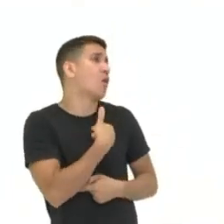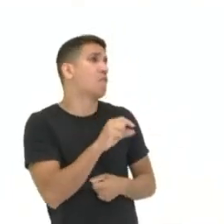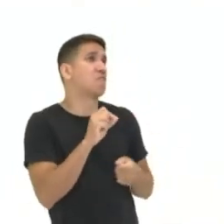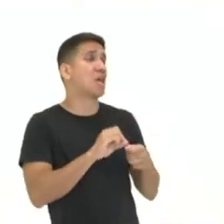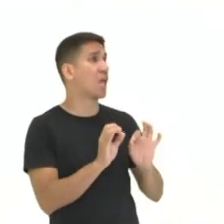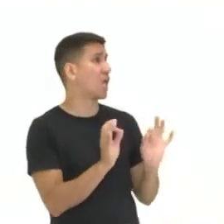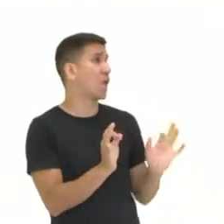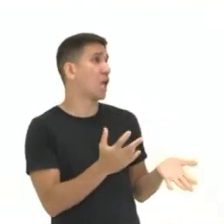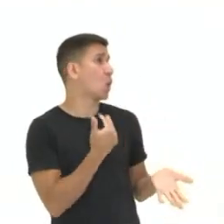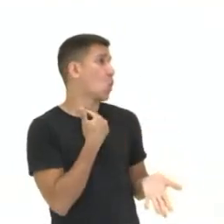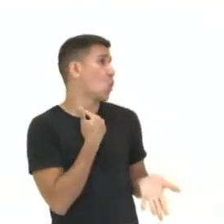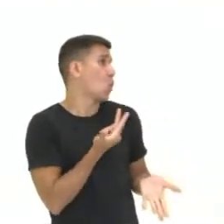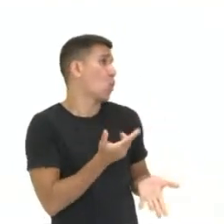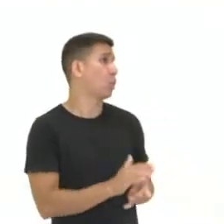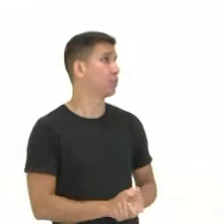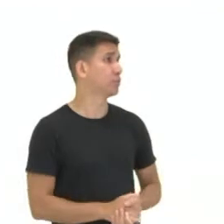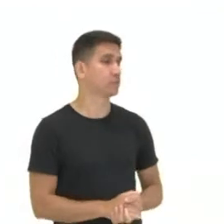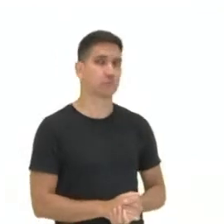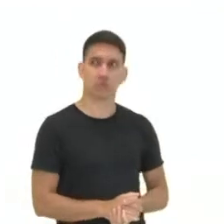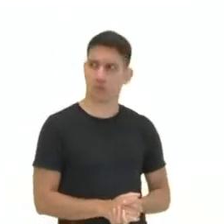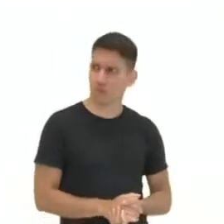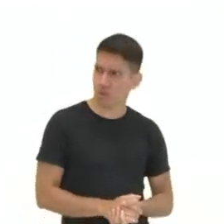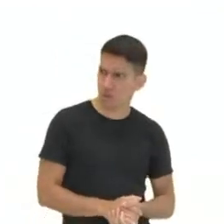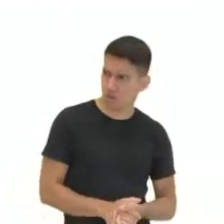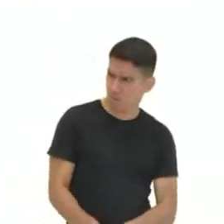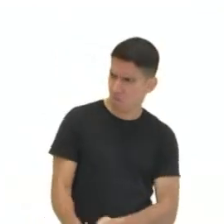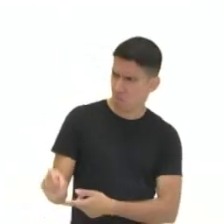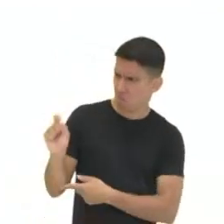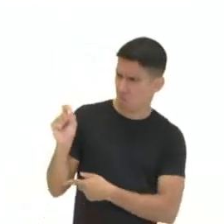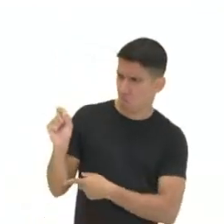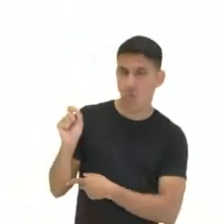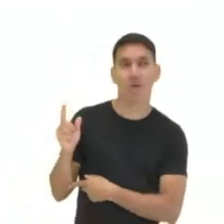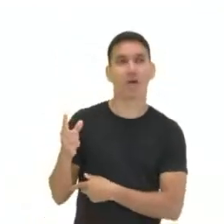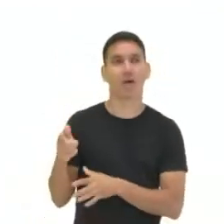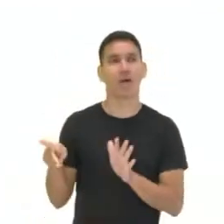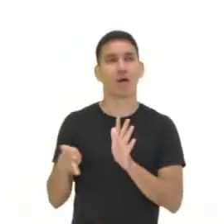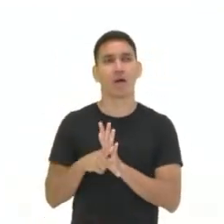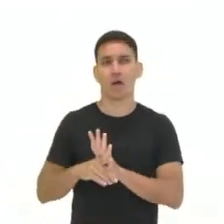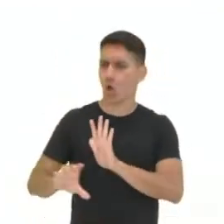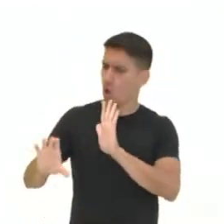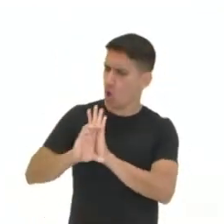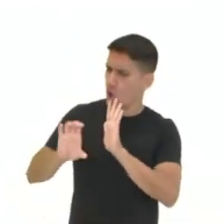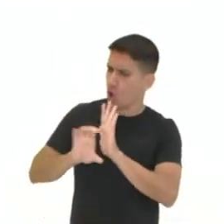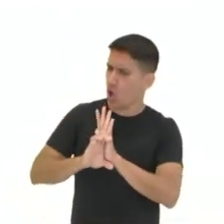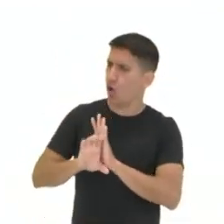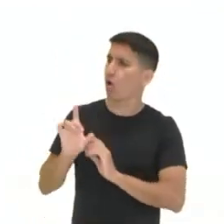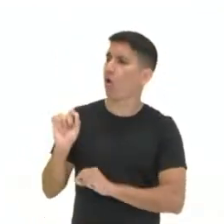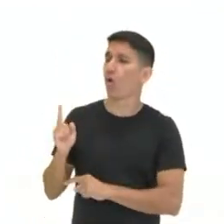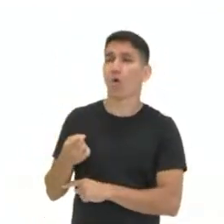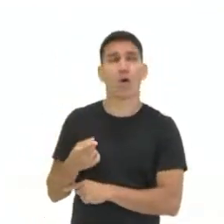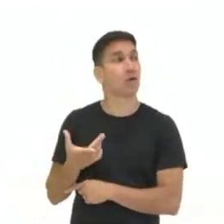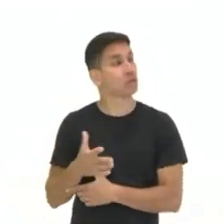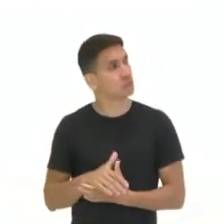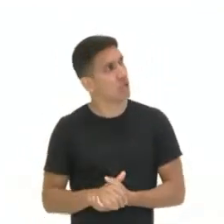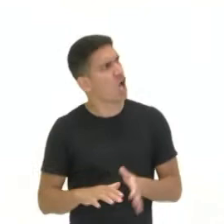senhor. O quê? O Código de Defesa do Consumidor ainda não foi inventado,